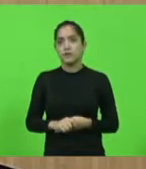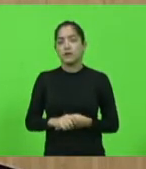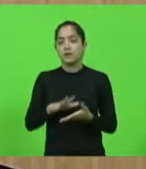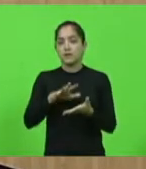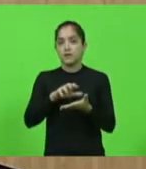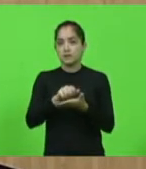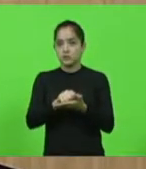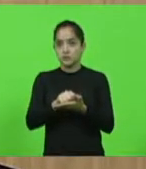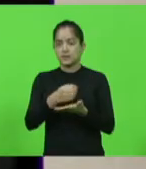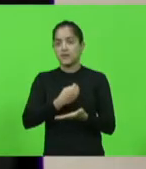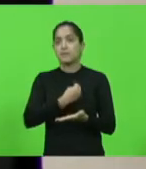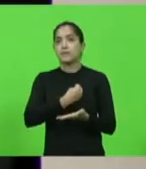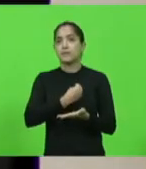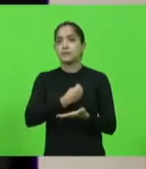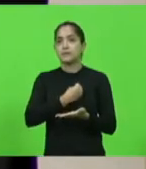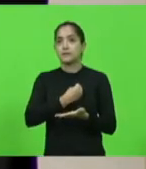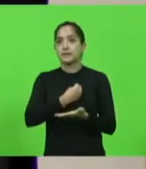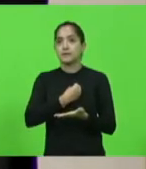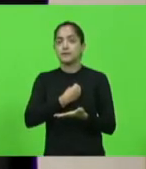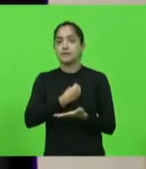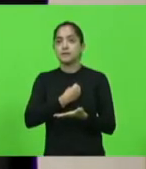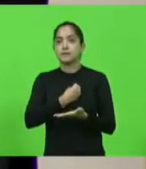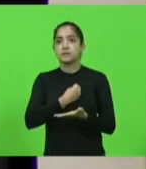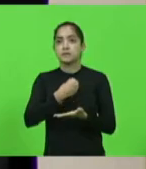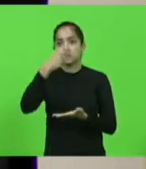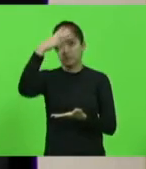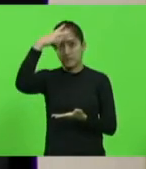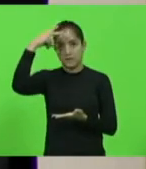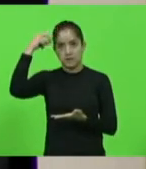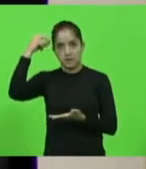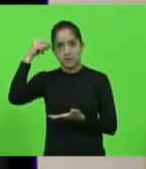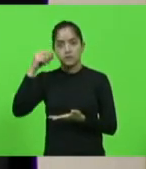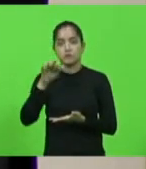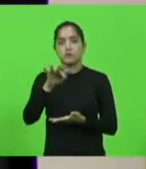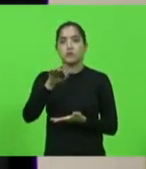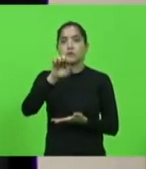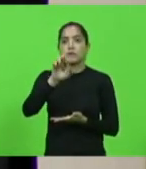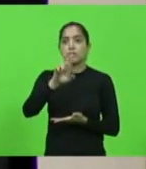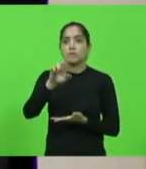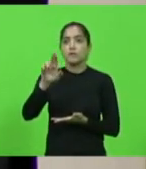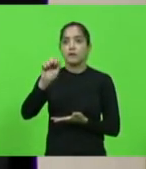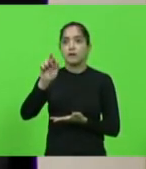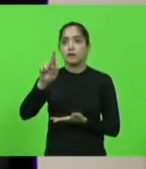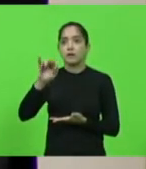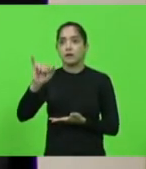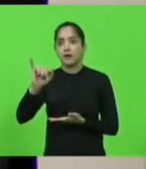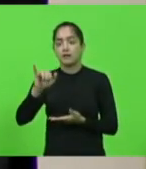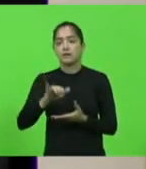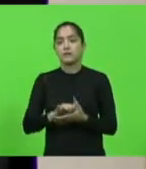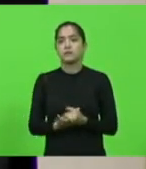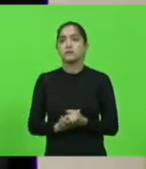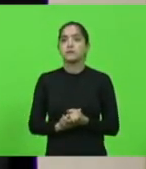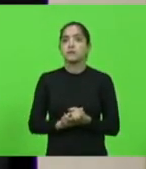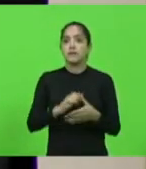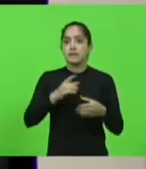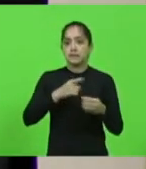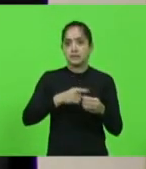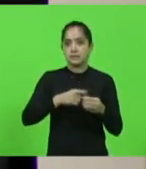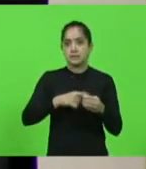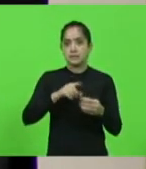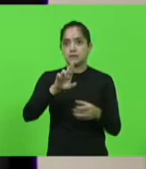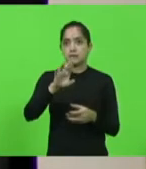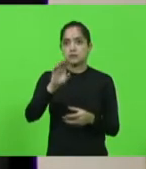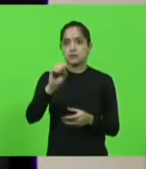registrar a presença no plenário desta casa do prefeito Ferrari, de Rodeio, que nos honra com a sua presença, e do